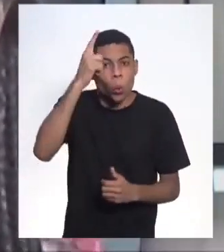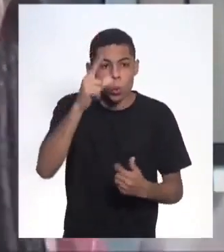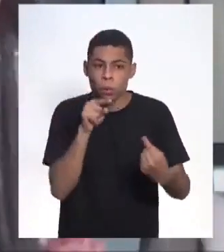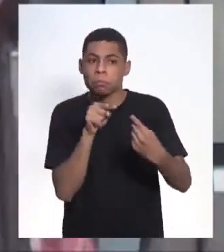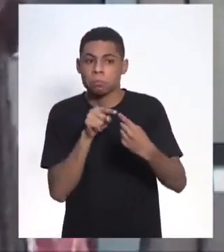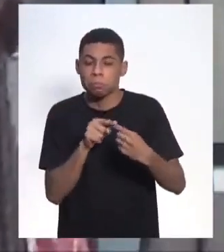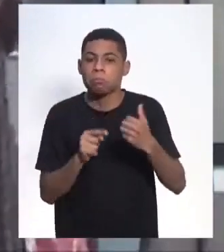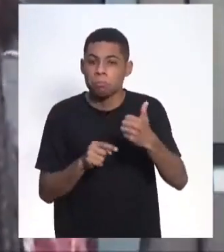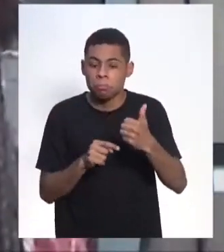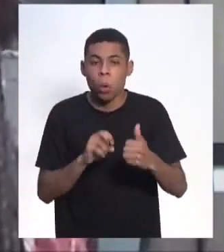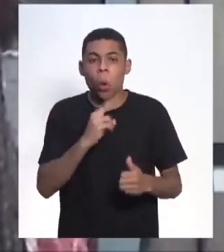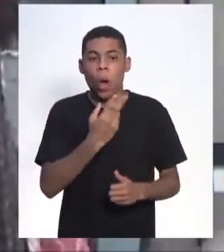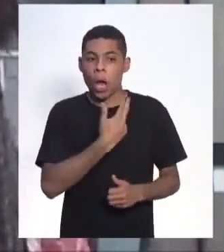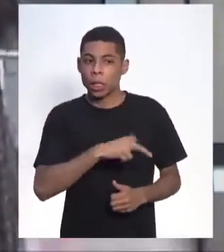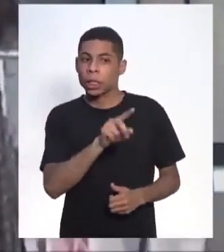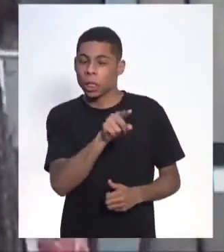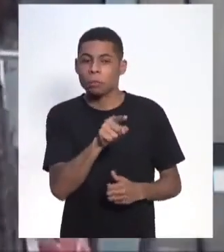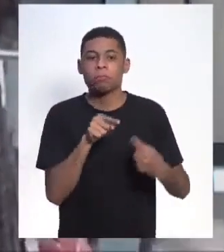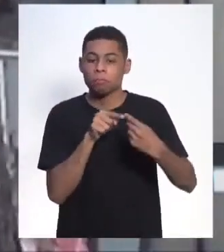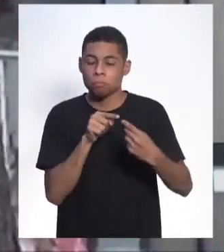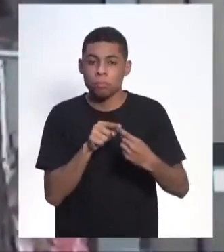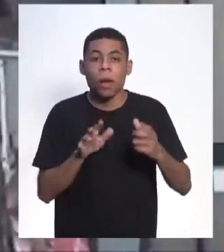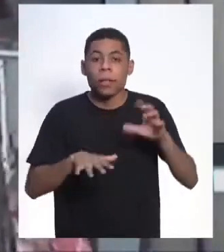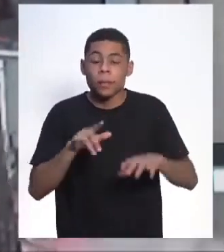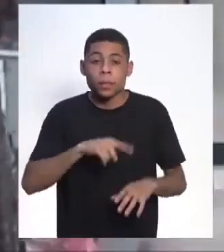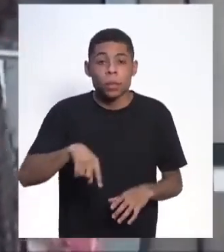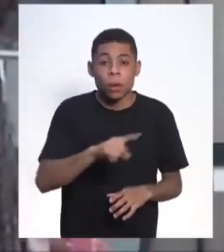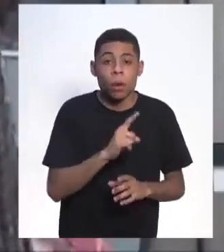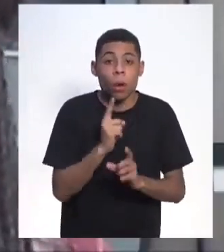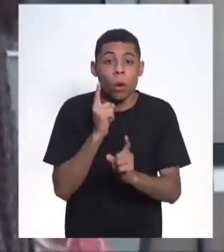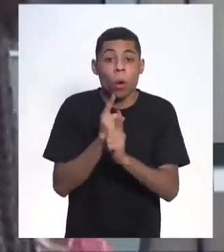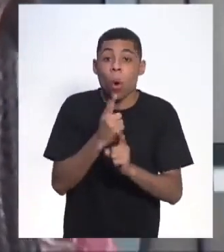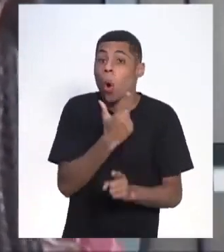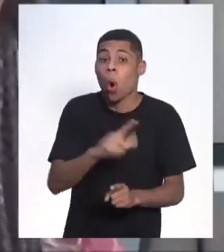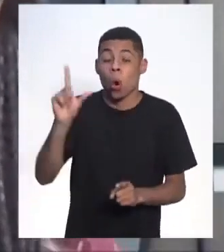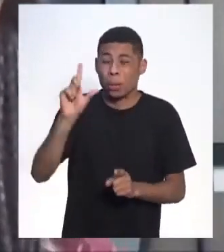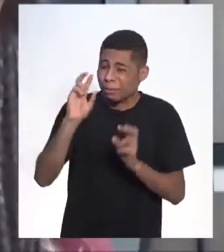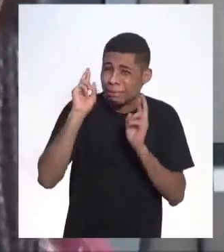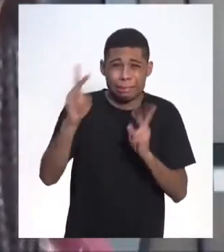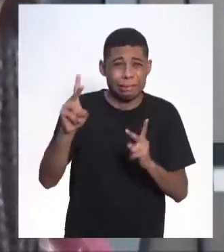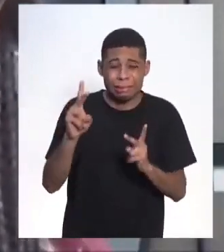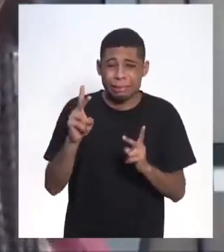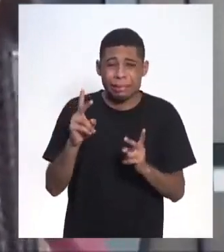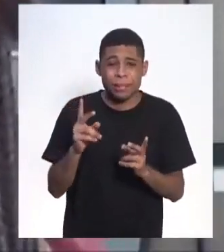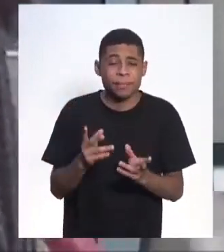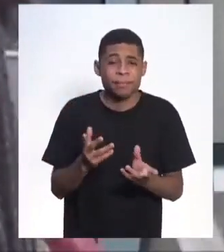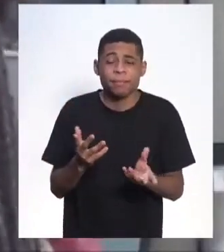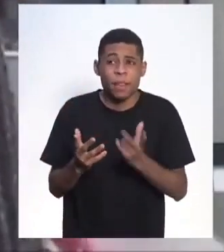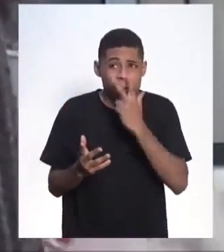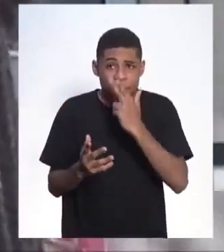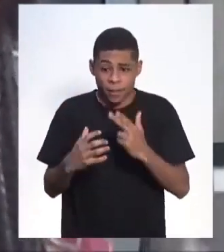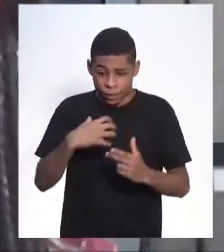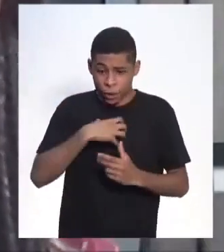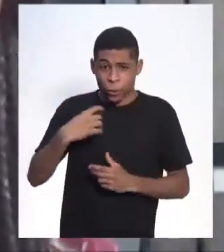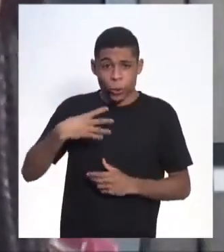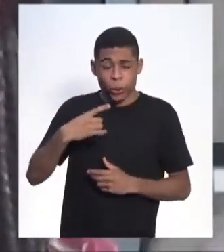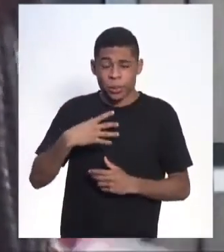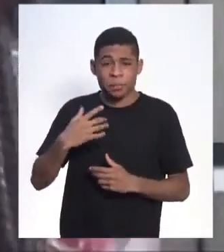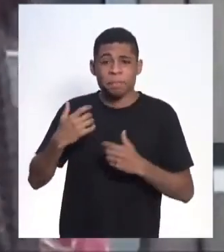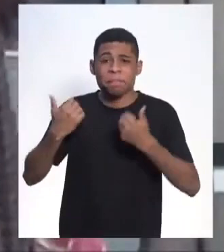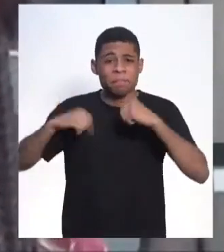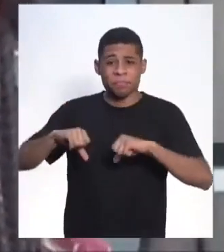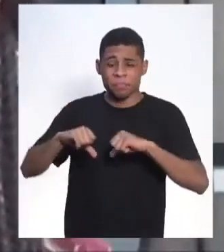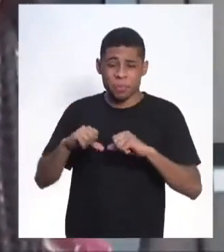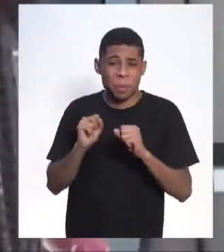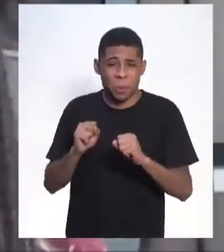para um tipo de religião, quando nós encontramos um outro que é muito diferente, essa relação com o outro pode